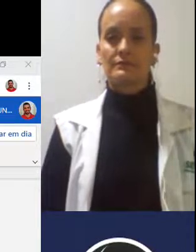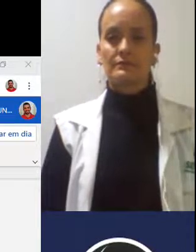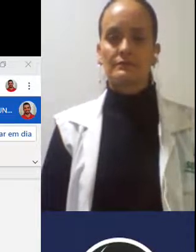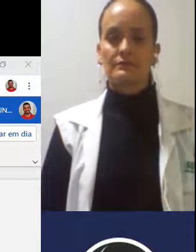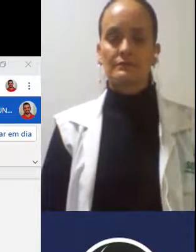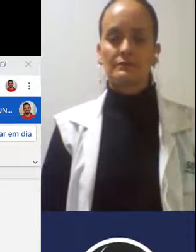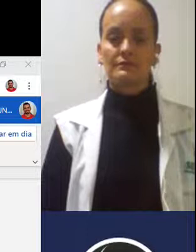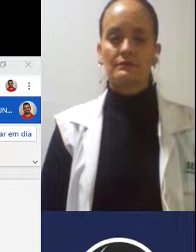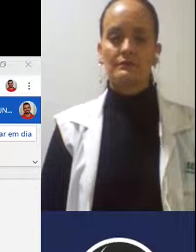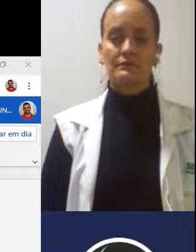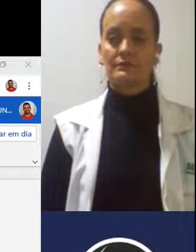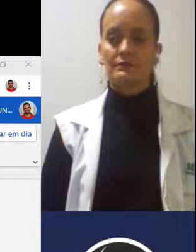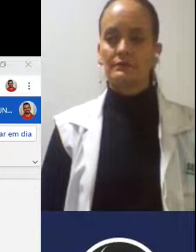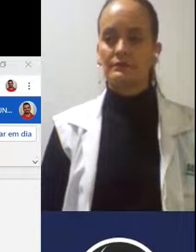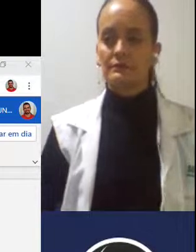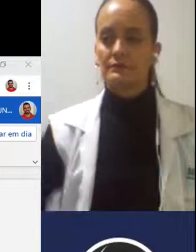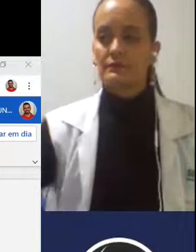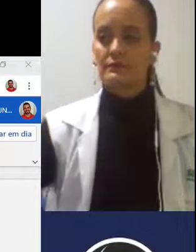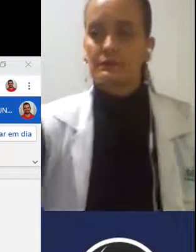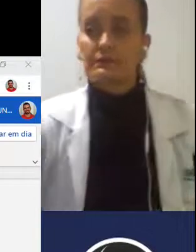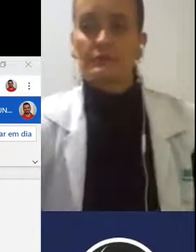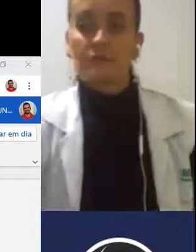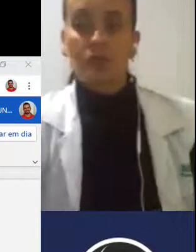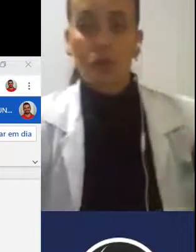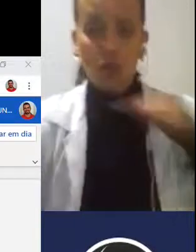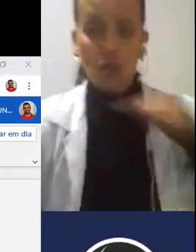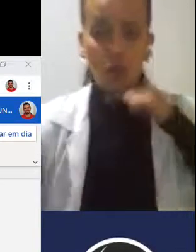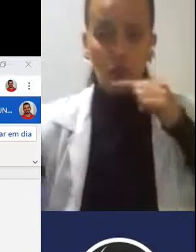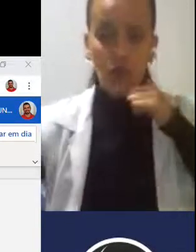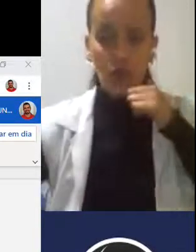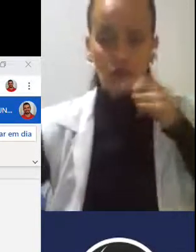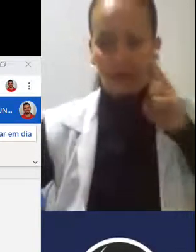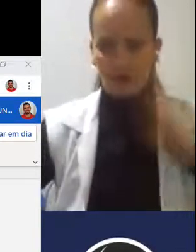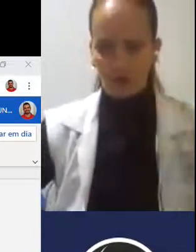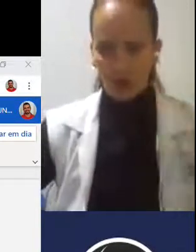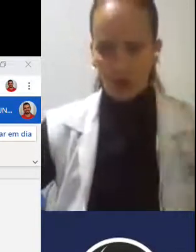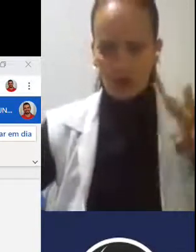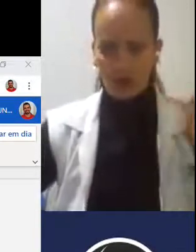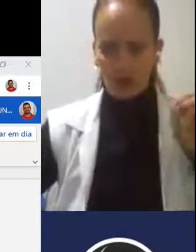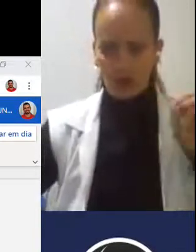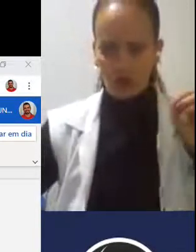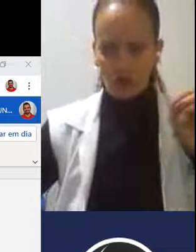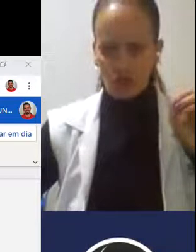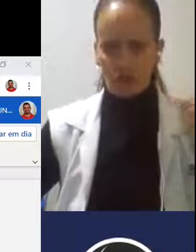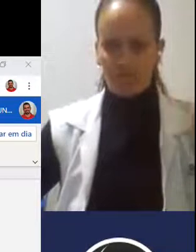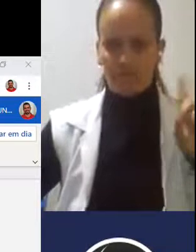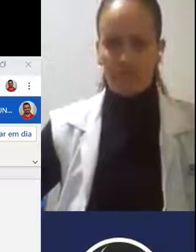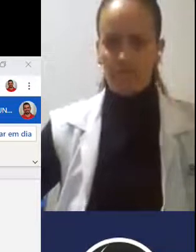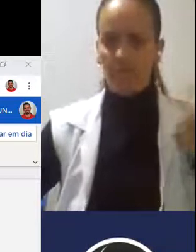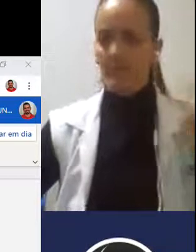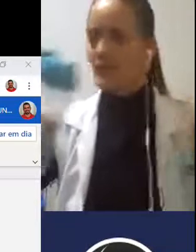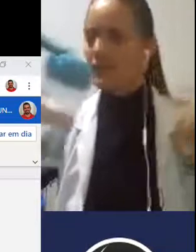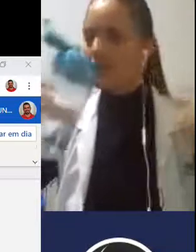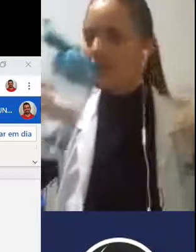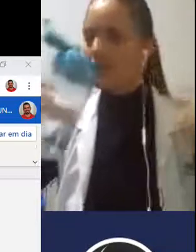Alguém tem alguma dúvida? Vocês estão conseguindo visualizar aí a minha tela? O valor das resistências?